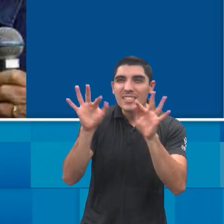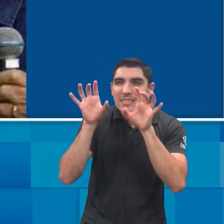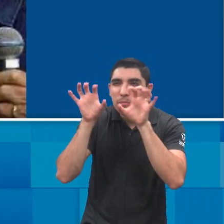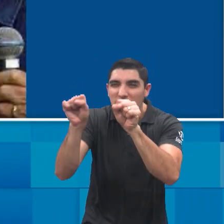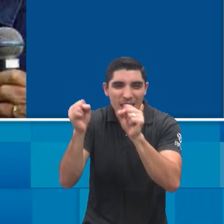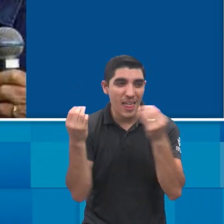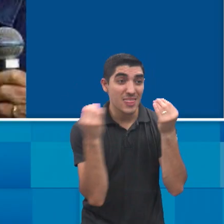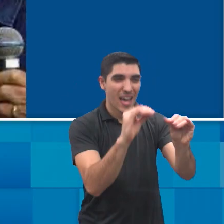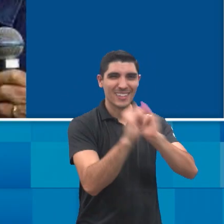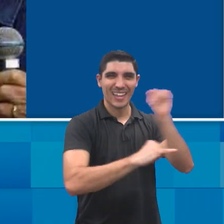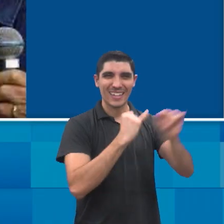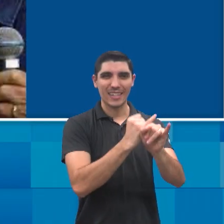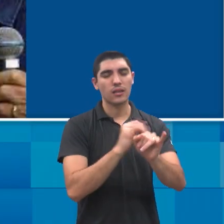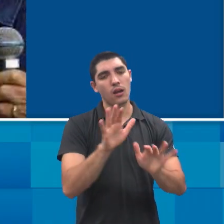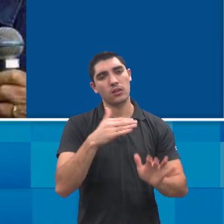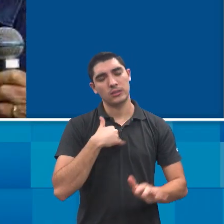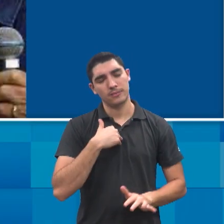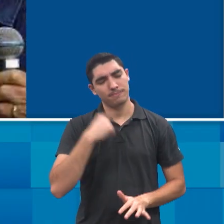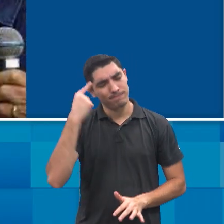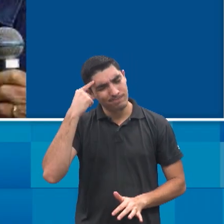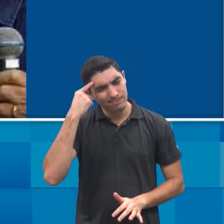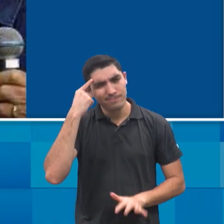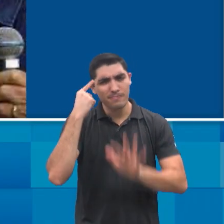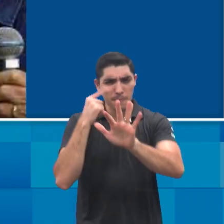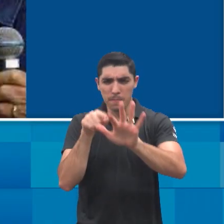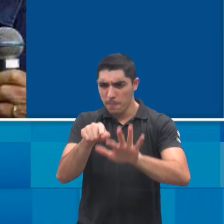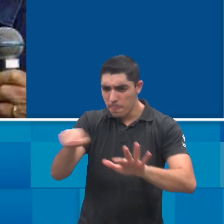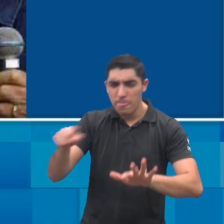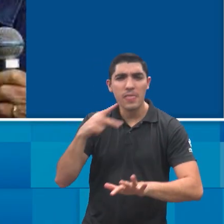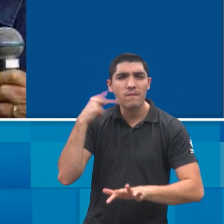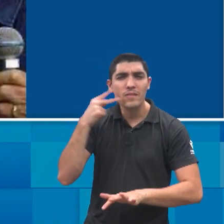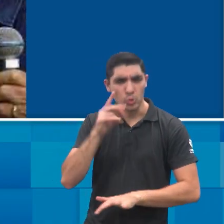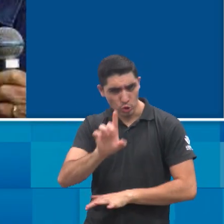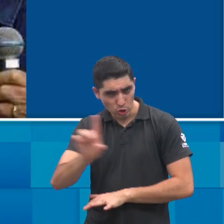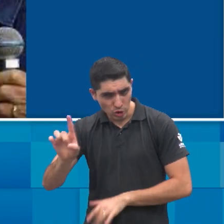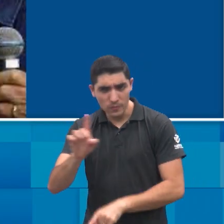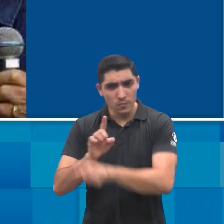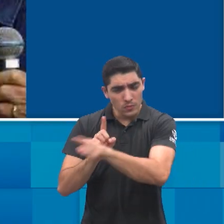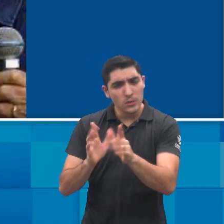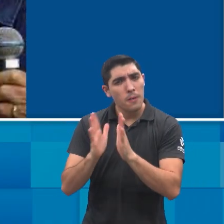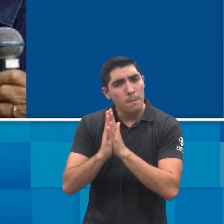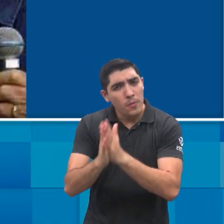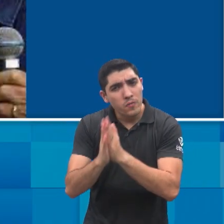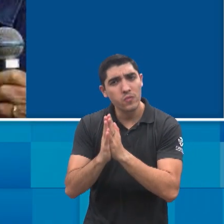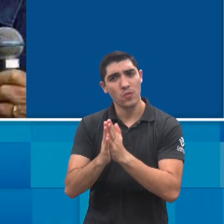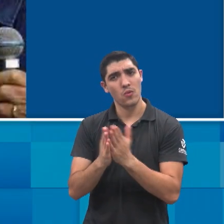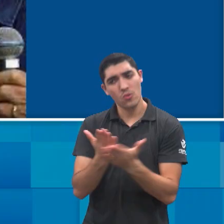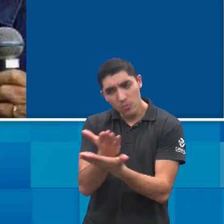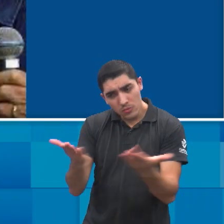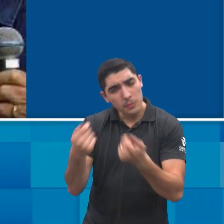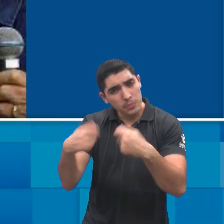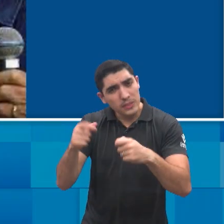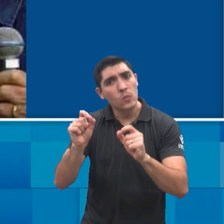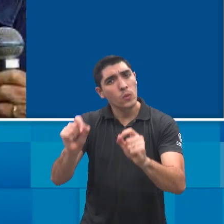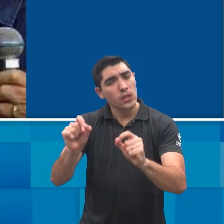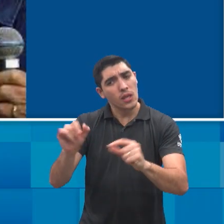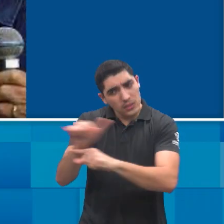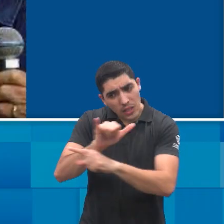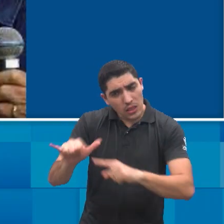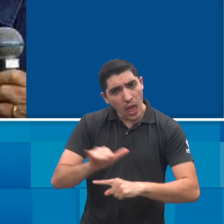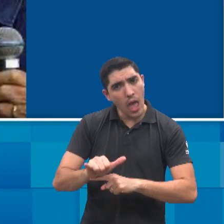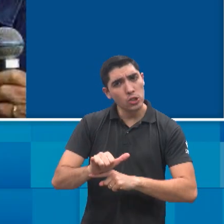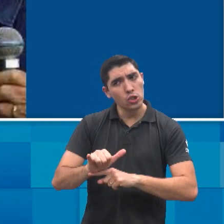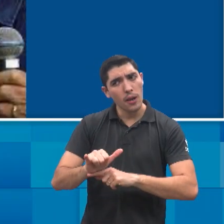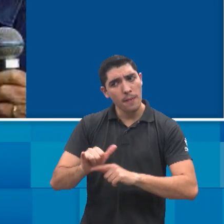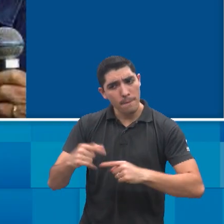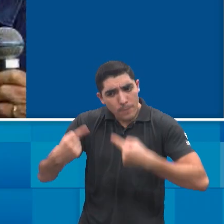eu faço um apelo aos nossos vereadores de direita. Sejamos ou façamos uma política diferente nessa cidade. Nós estamos entrando